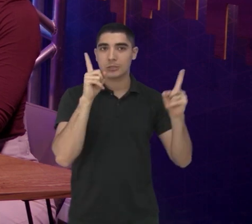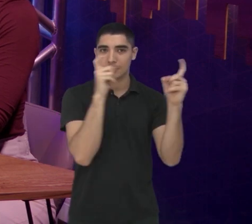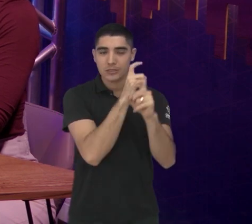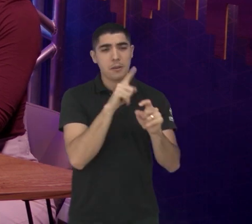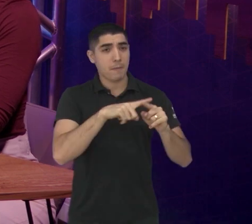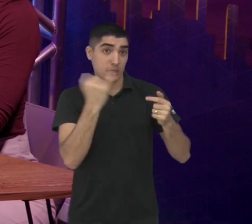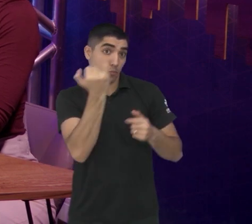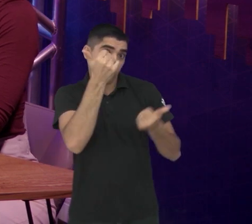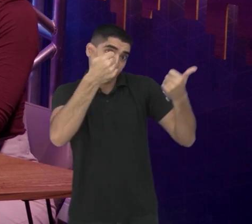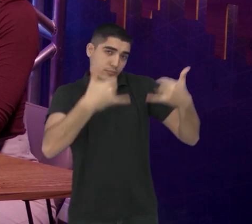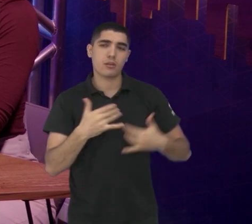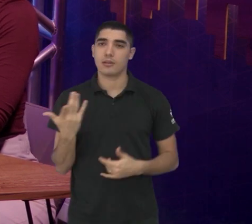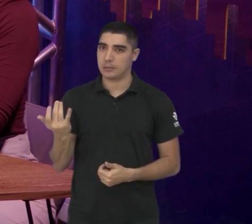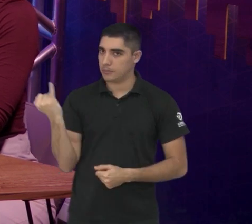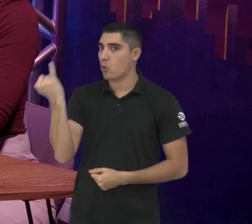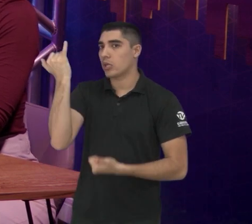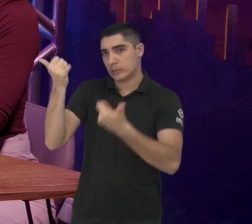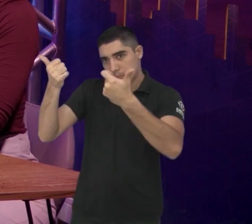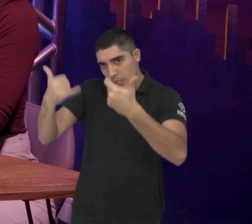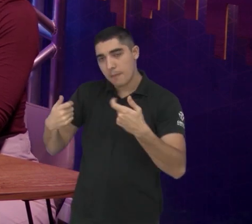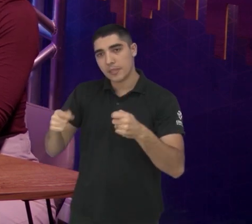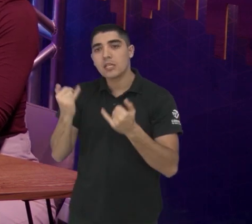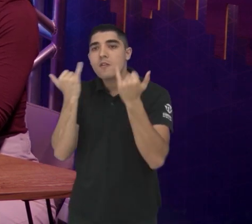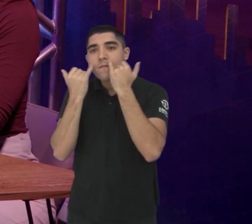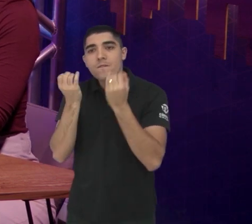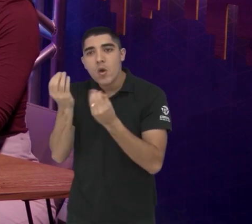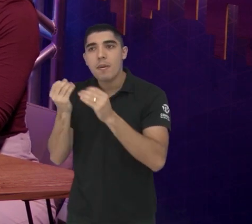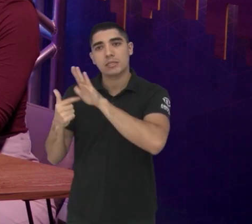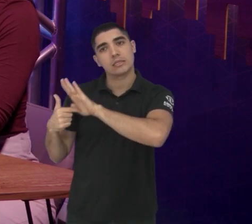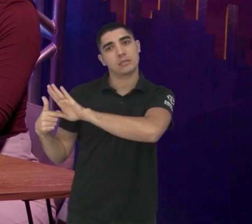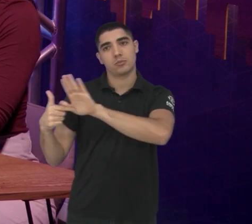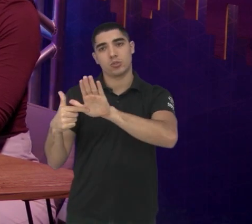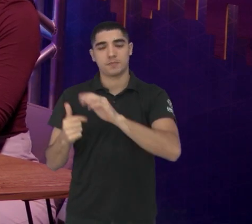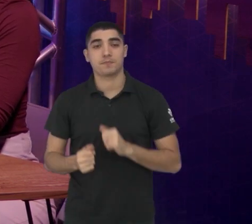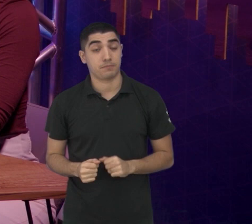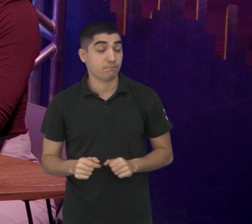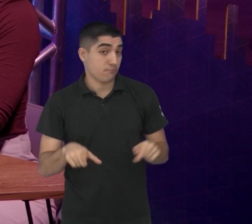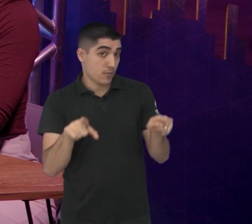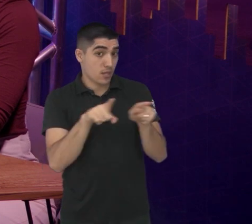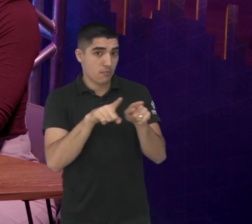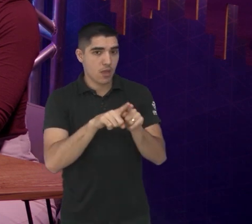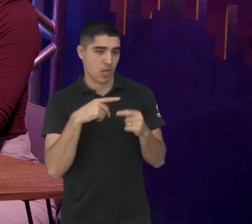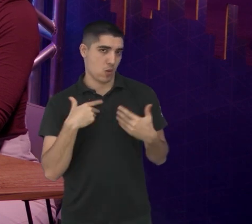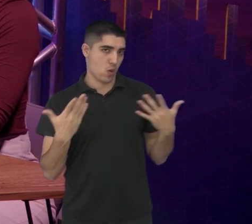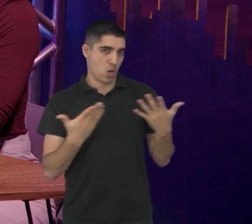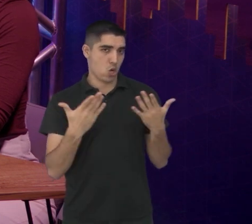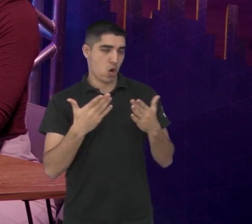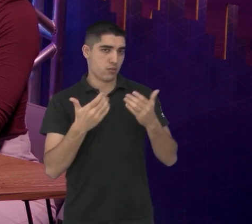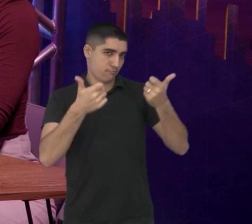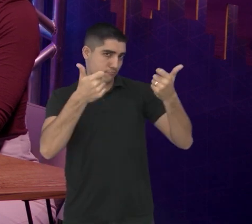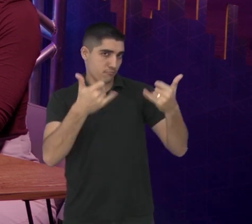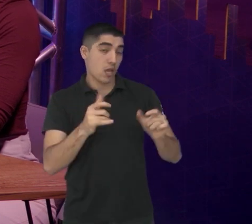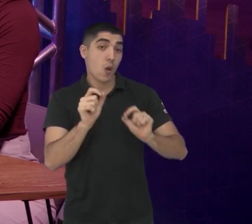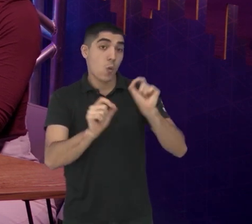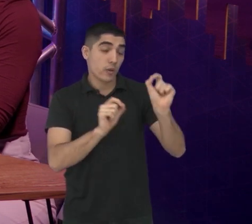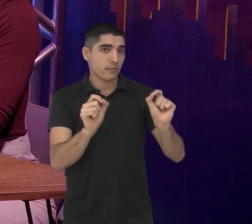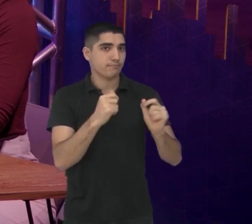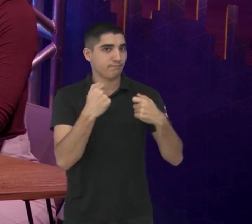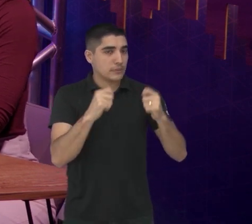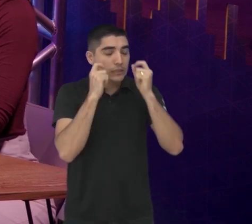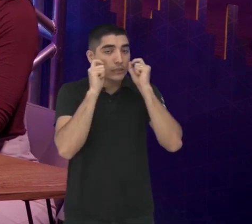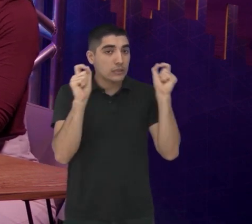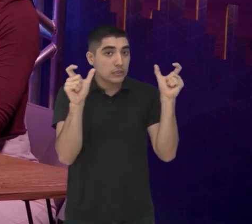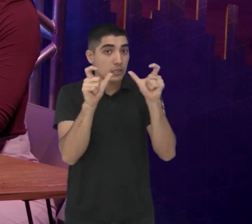importante, né, Dani, de se falar. A gente precisa falar, né? Levar informação para as pessoas. Inclusive, vou citar aqui para vocês